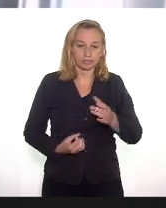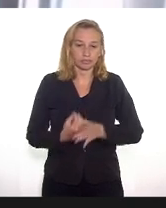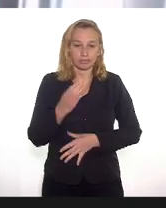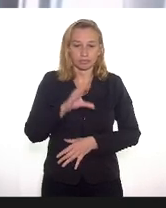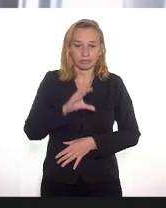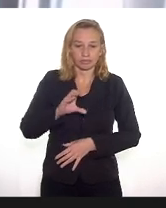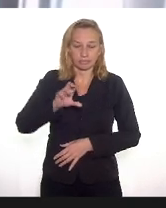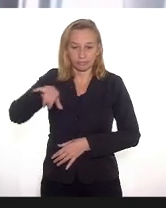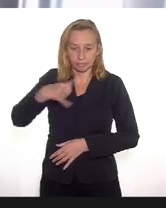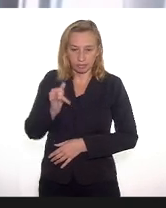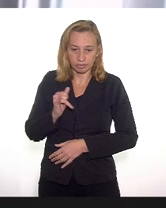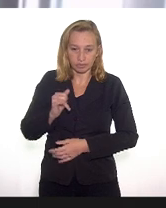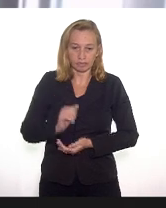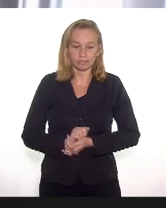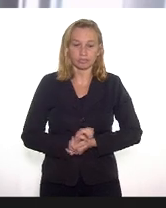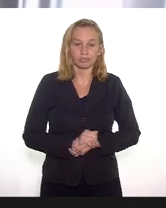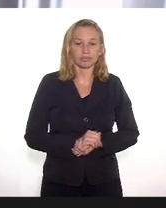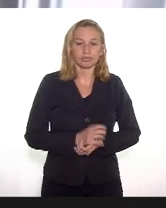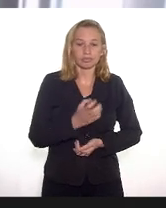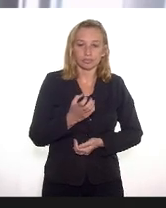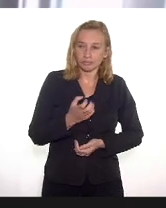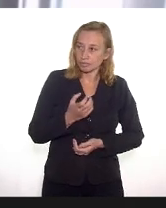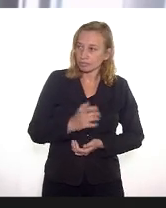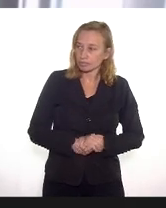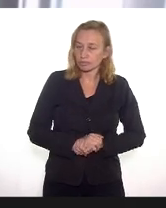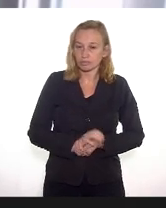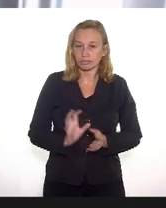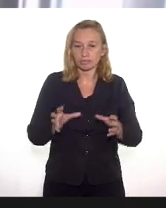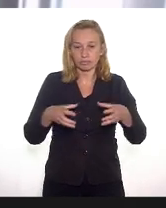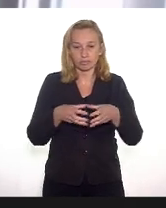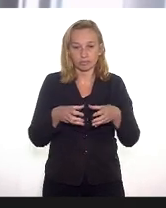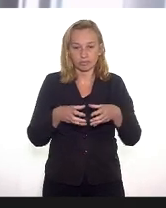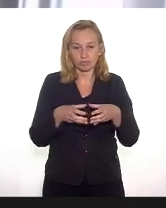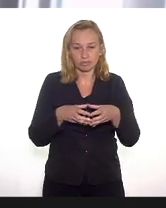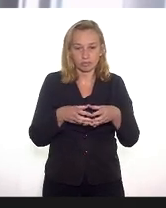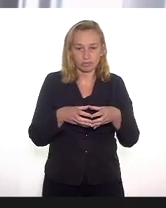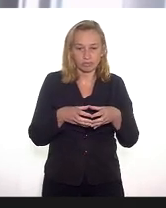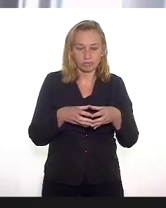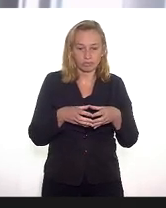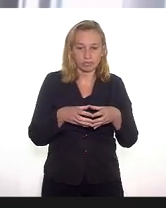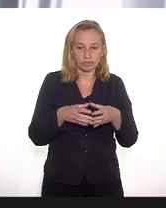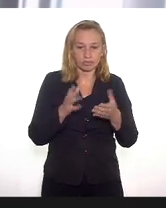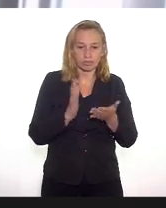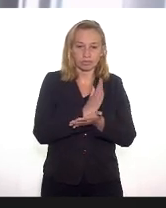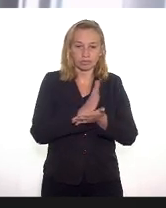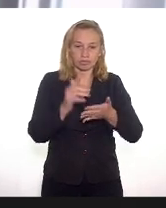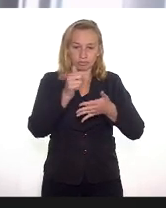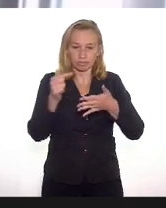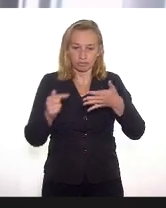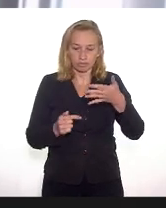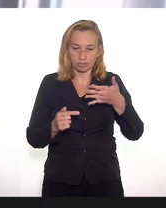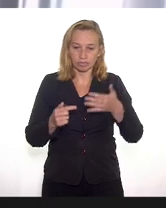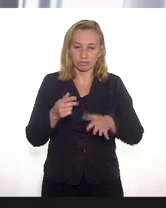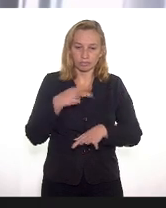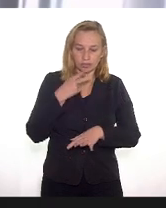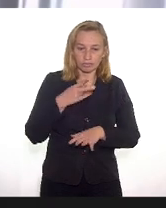CCERJ, presidente Rogério Pires. Eu quero aqui fazer um conjunto de... sistematizar alguns pontos que apareceram na audiência, mas